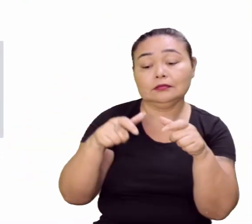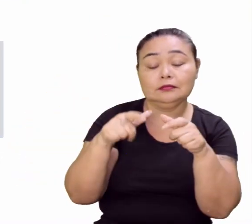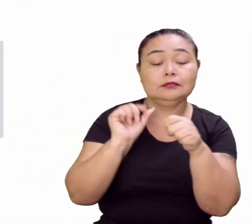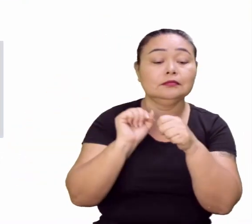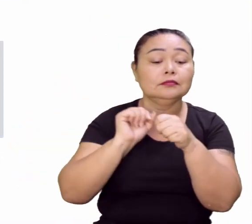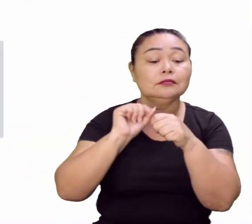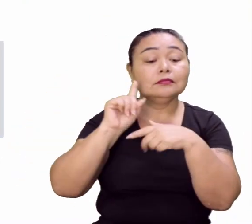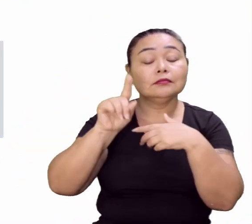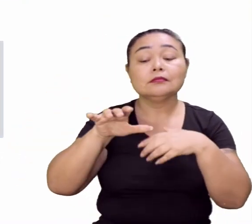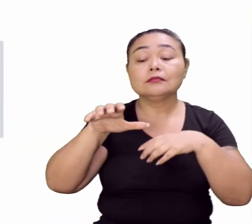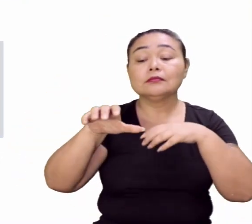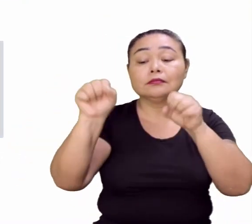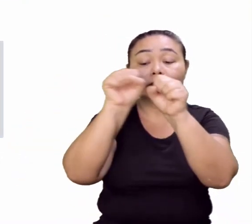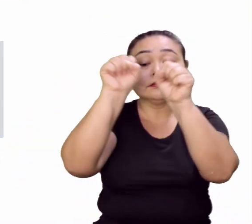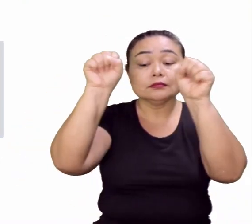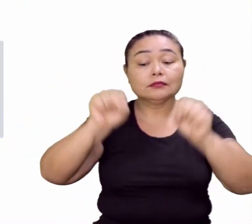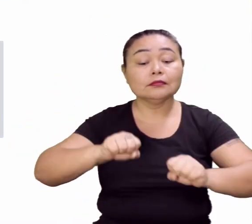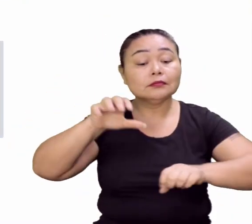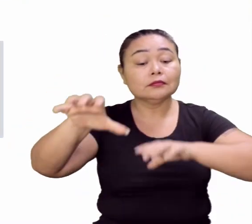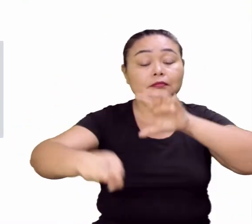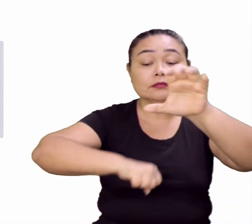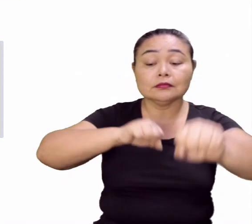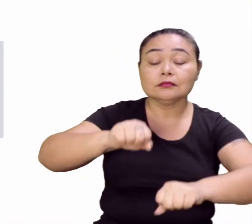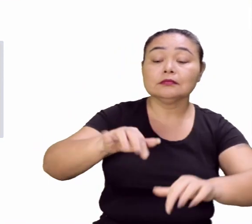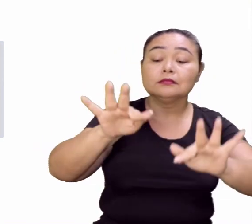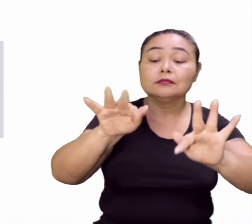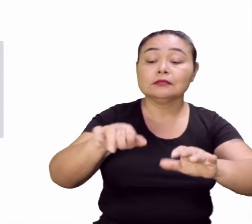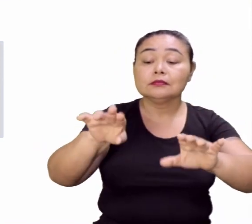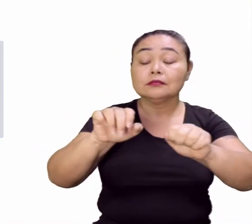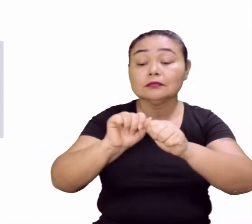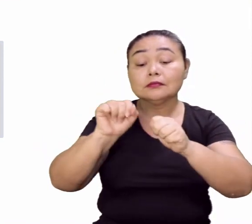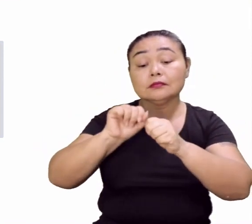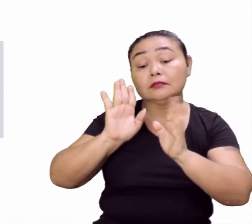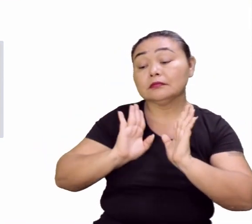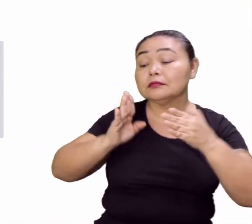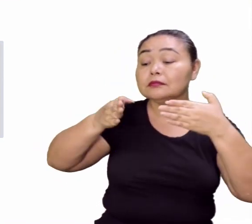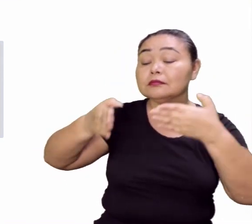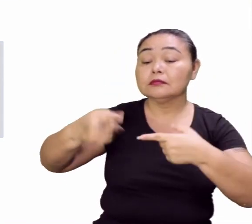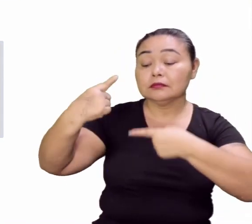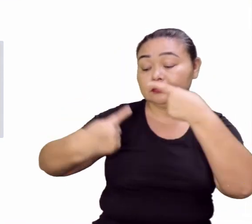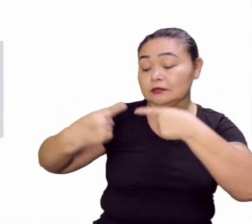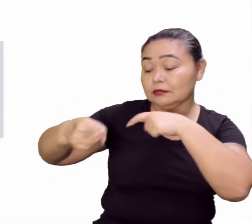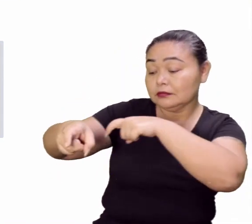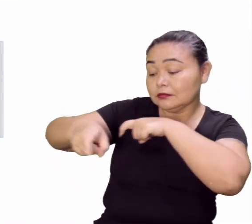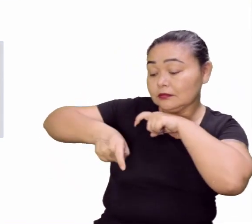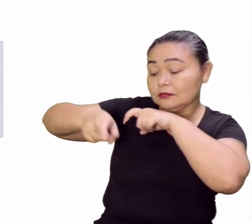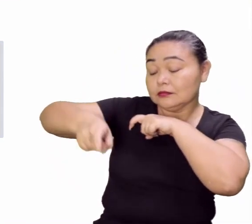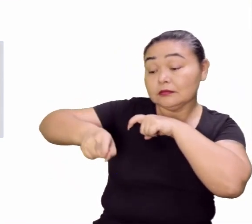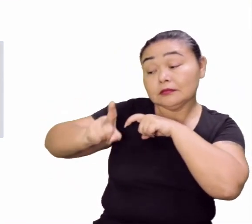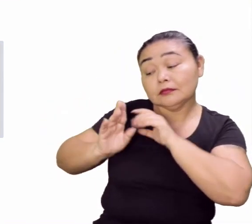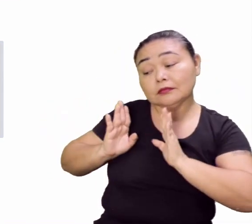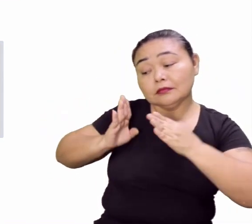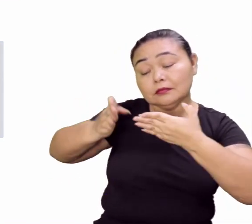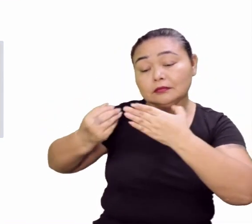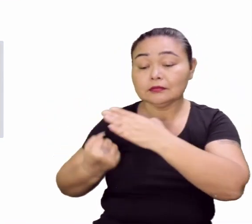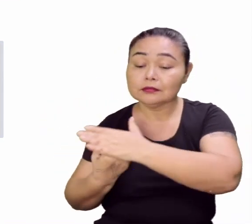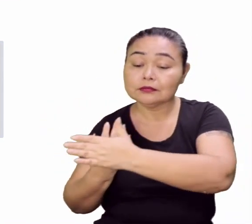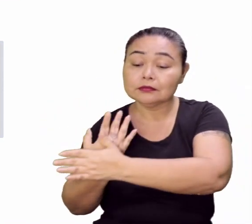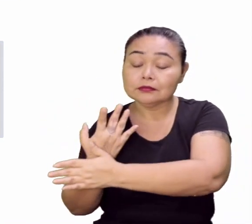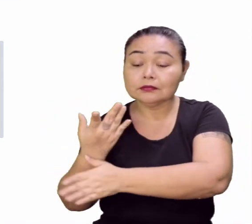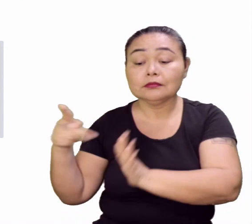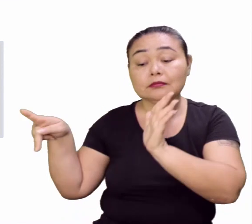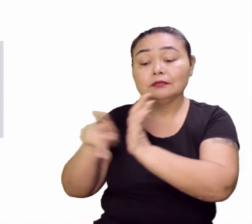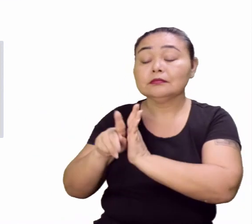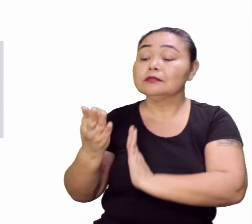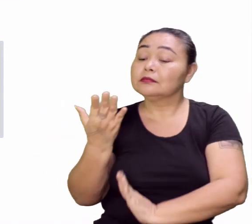Bem, o sistema feudal tinha base política rural e economia pautada na agricultura de subsistência, ou